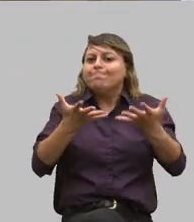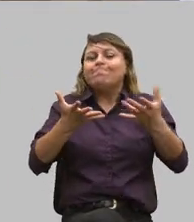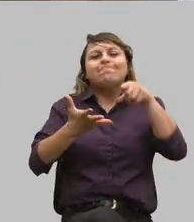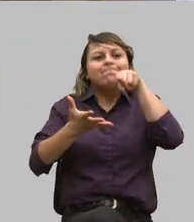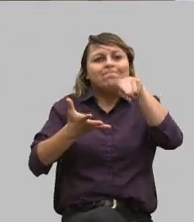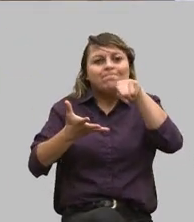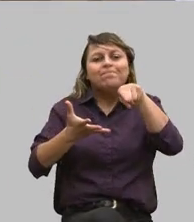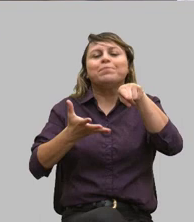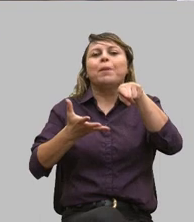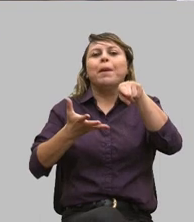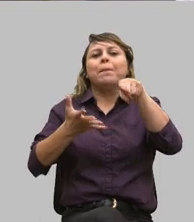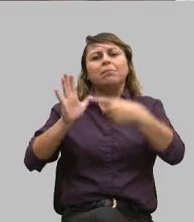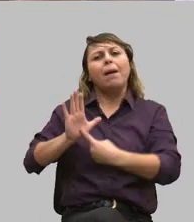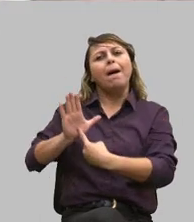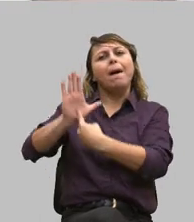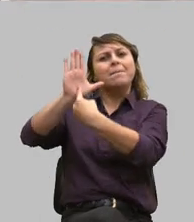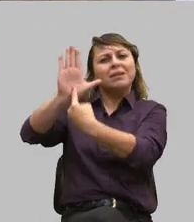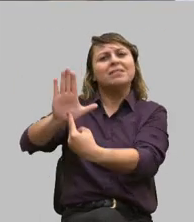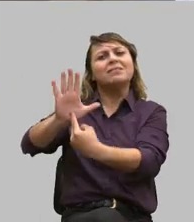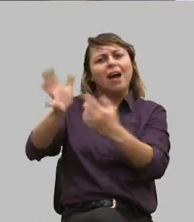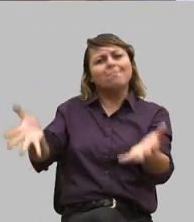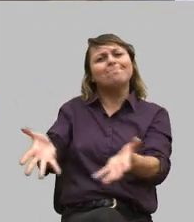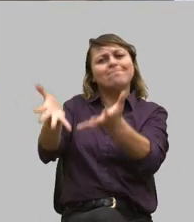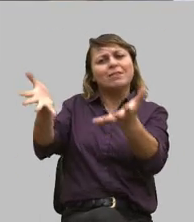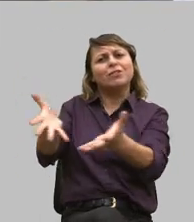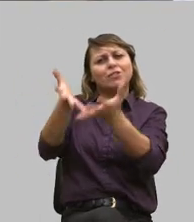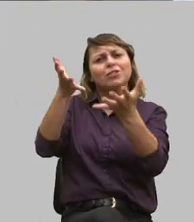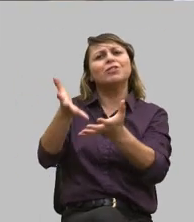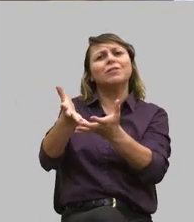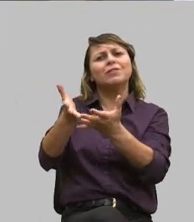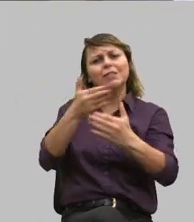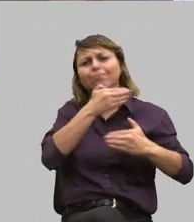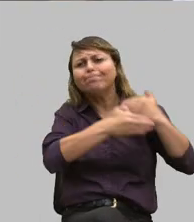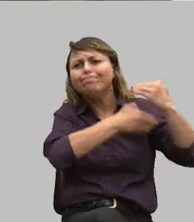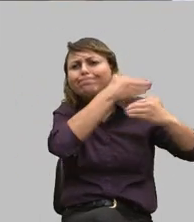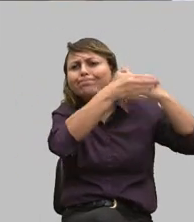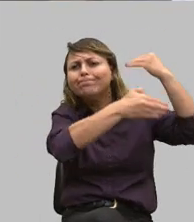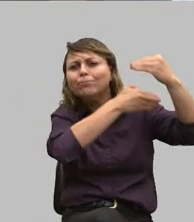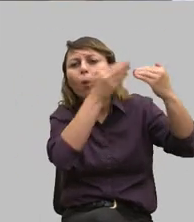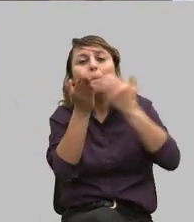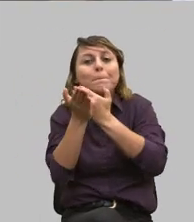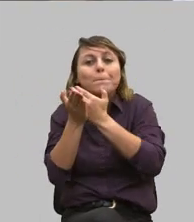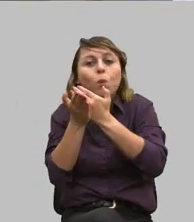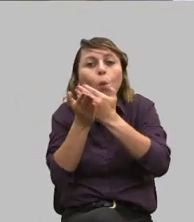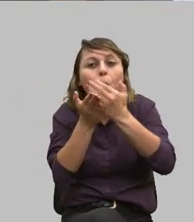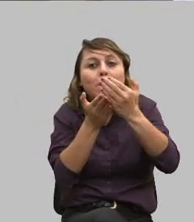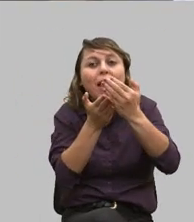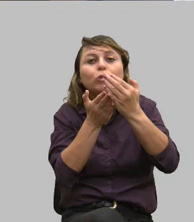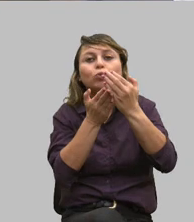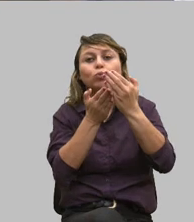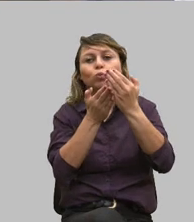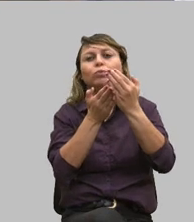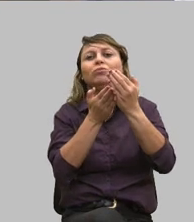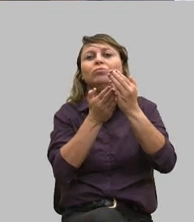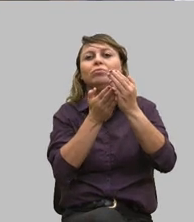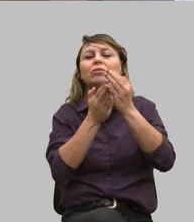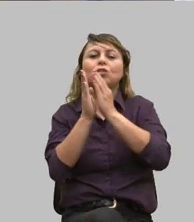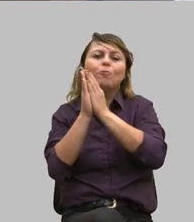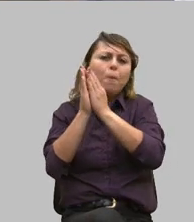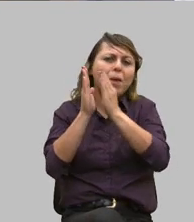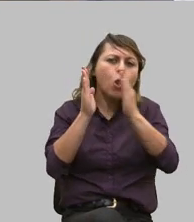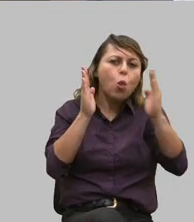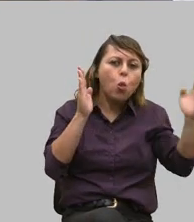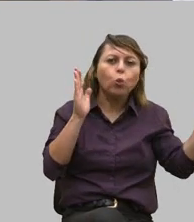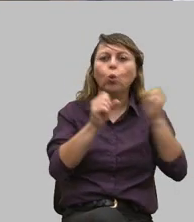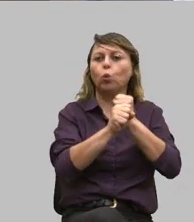para apresentarmos a iniciativas que estamos construindo desde o início do ano e que no início do ano nós reunimos com